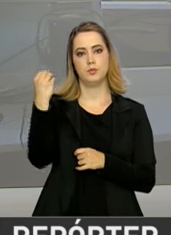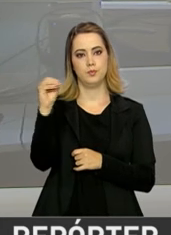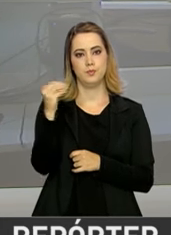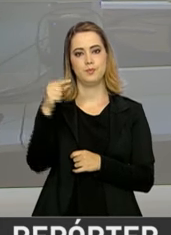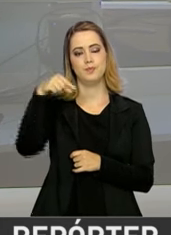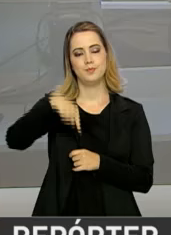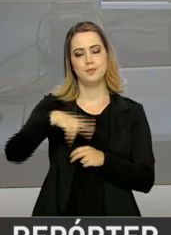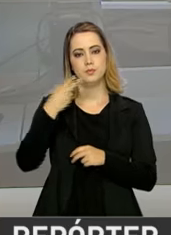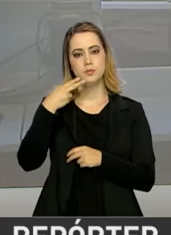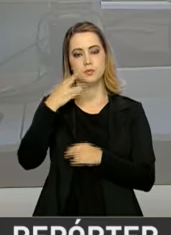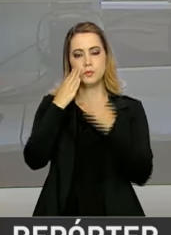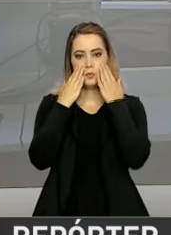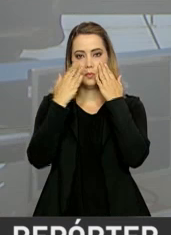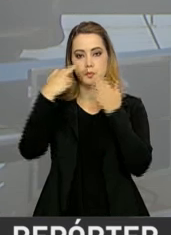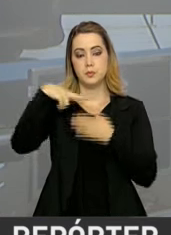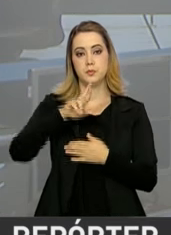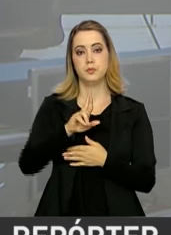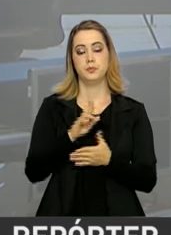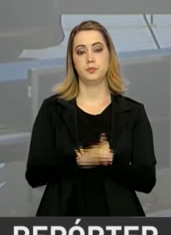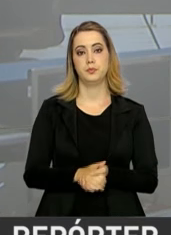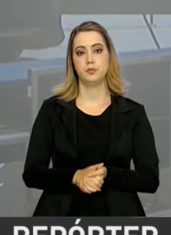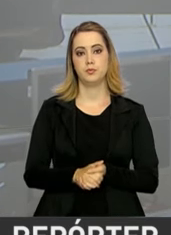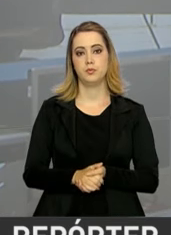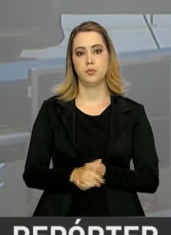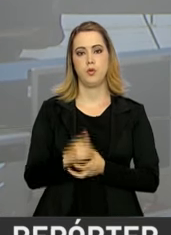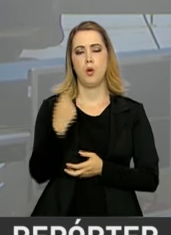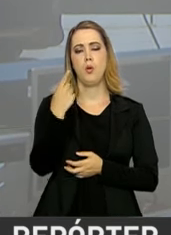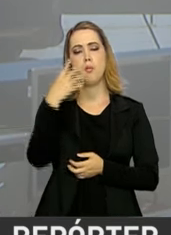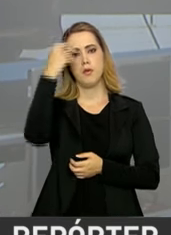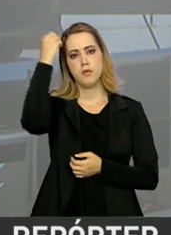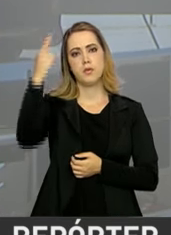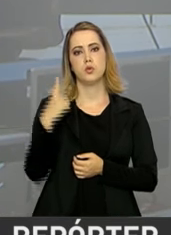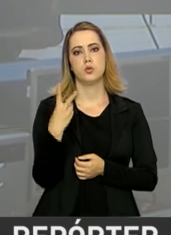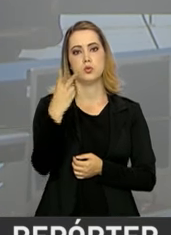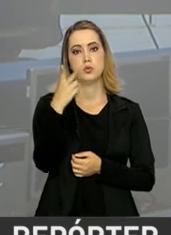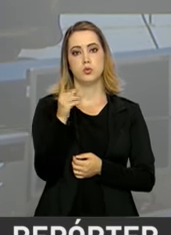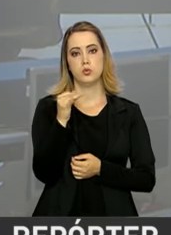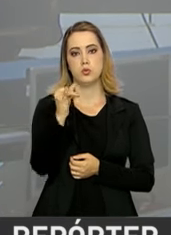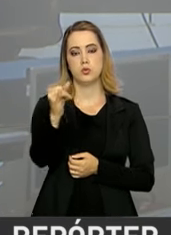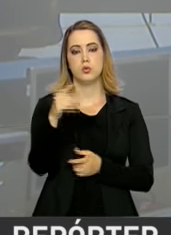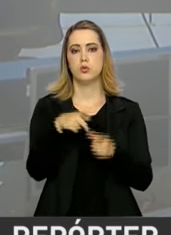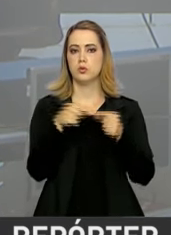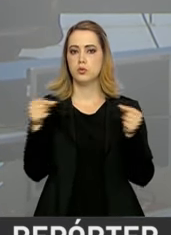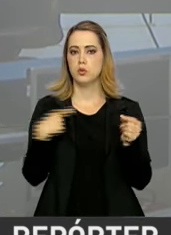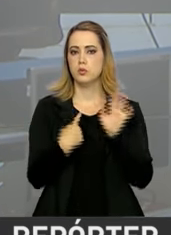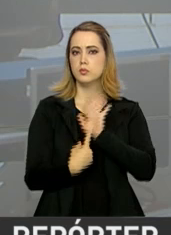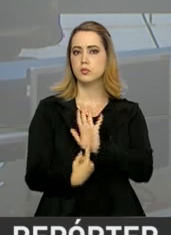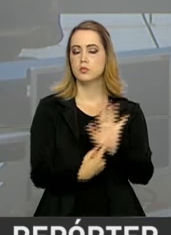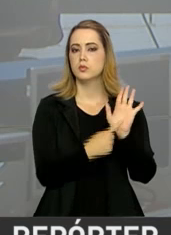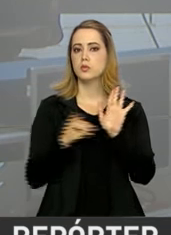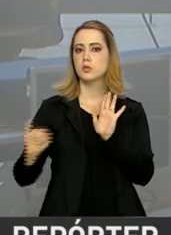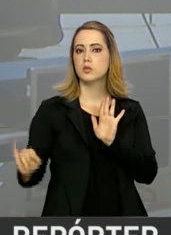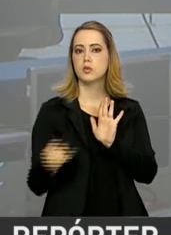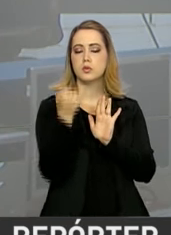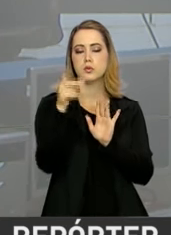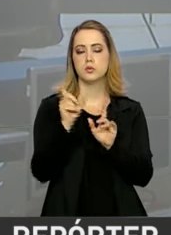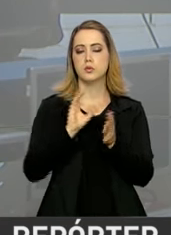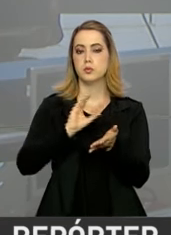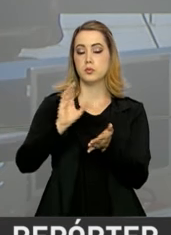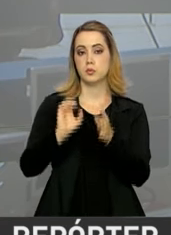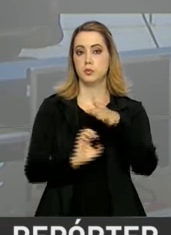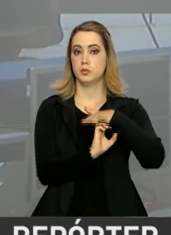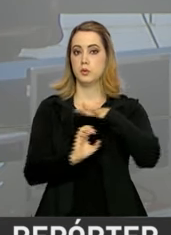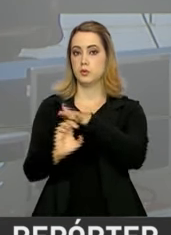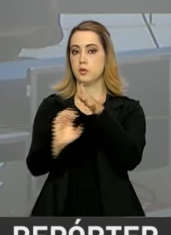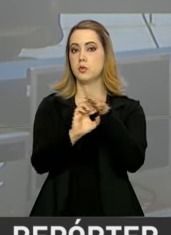aqui no repórter nbr uma viagem de dois dias ao japão para mostrar as oportunidades que investidores estrangeiros podem